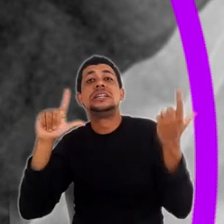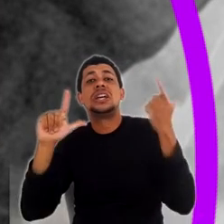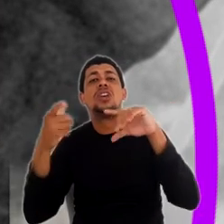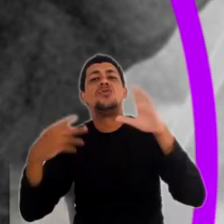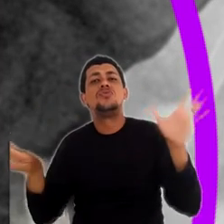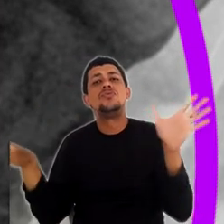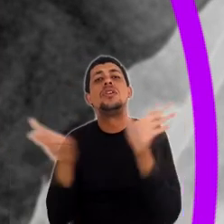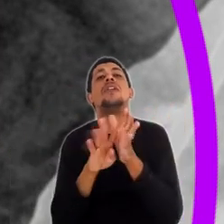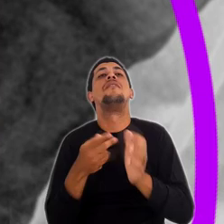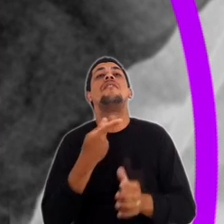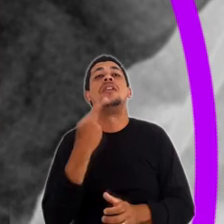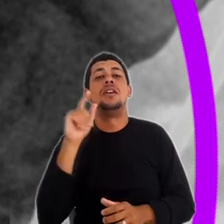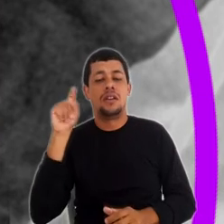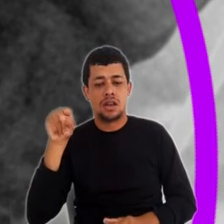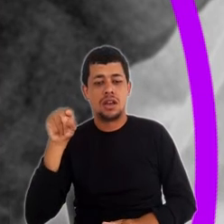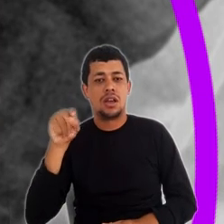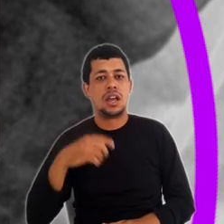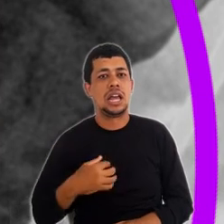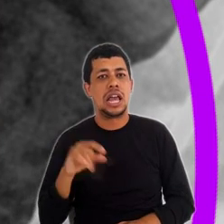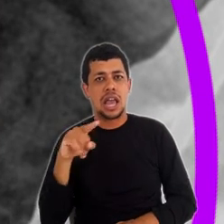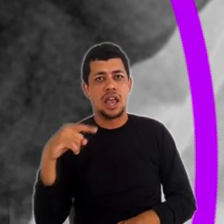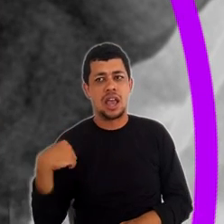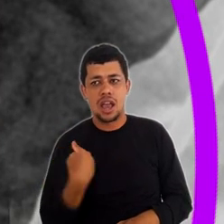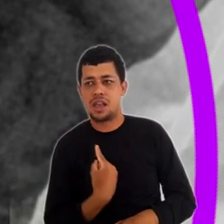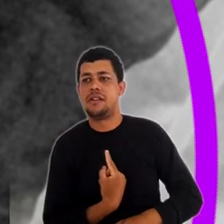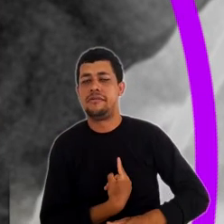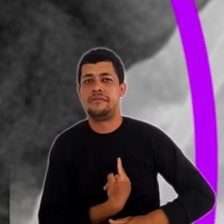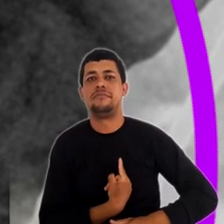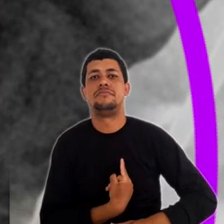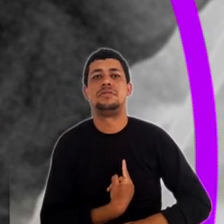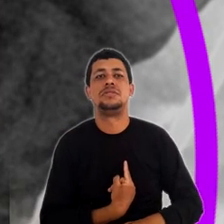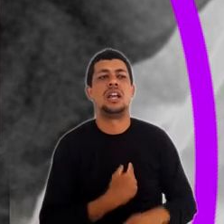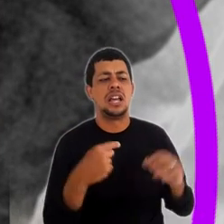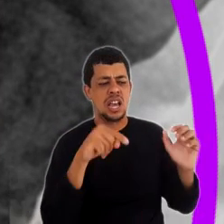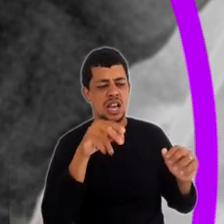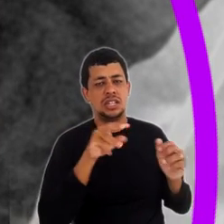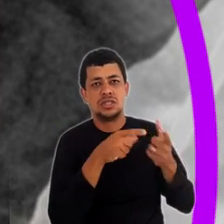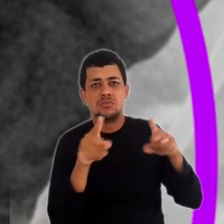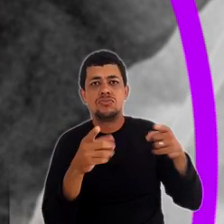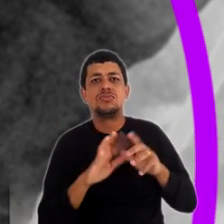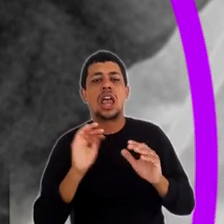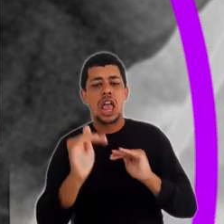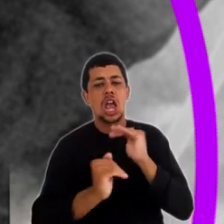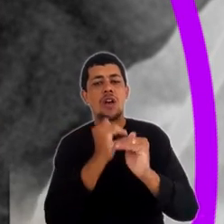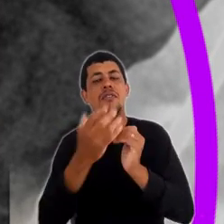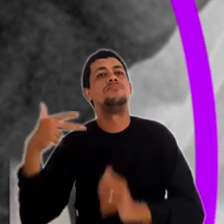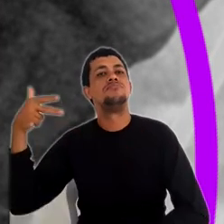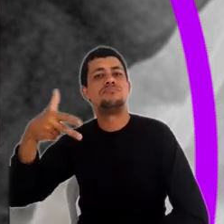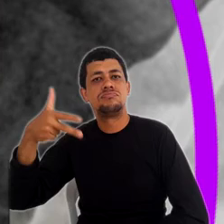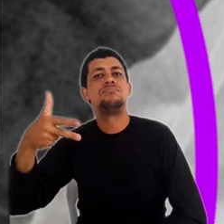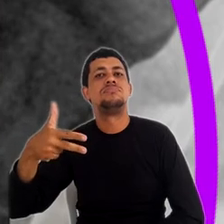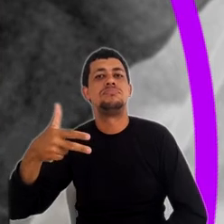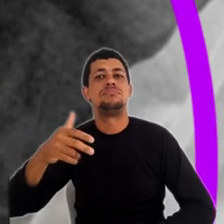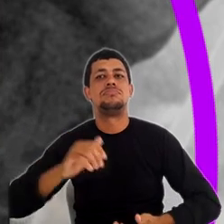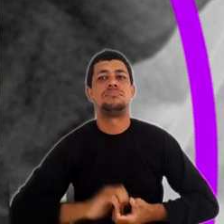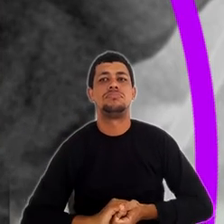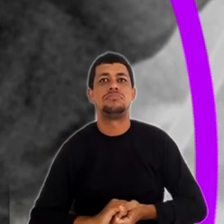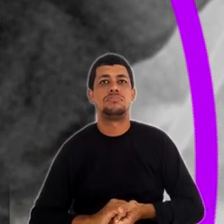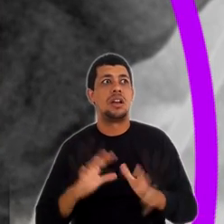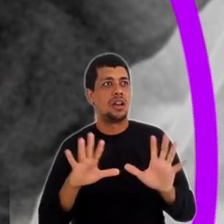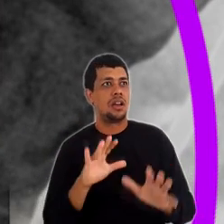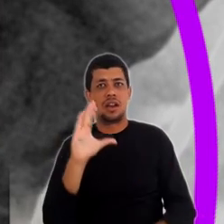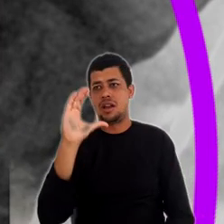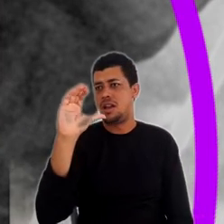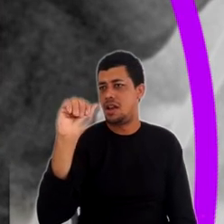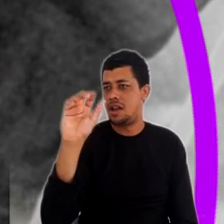conseguiram ir lá, chegar e falar, olha, essa aqui é a nossa contribuição para a música, essa aqui é a nossa contribuição para o rap. Daí, é